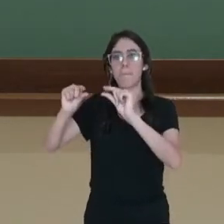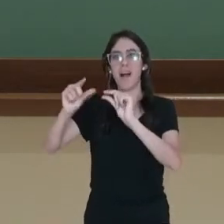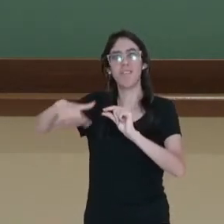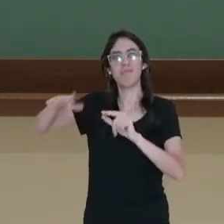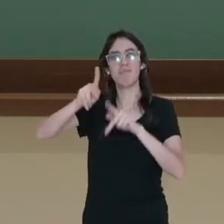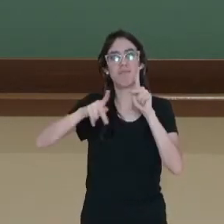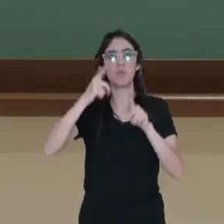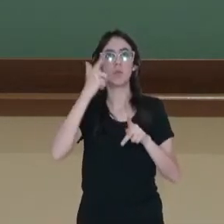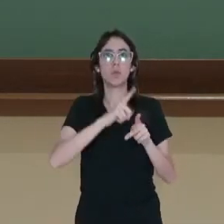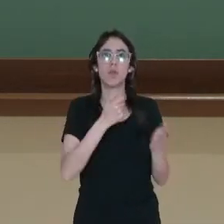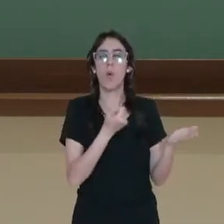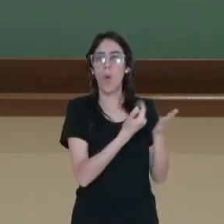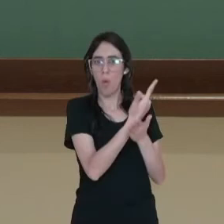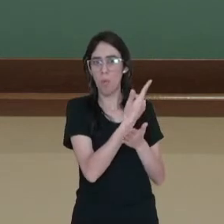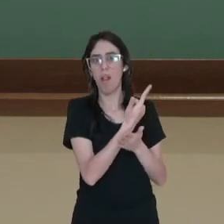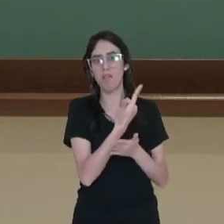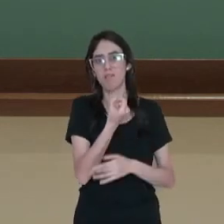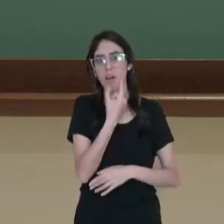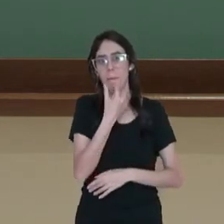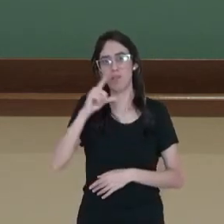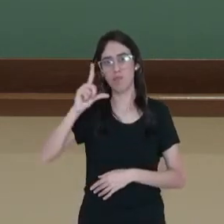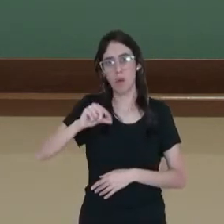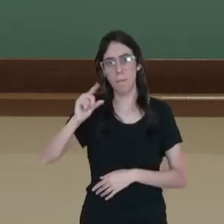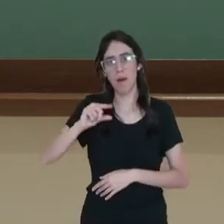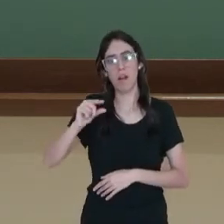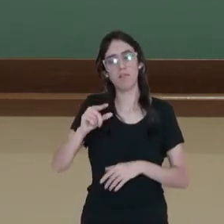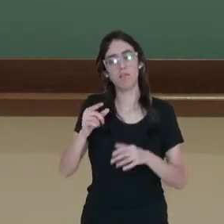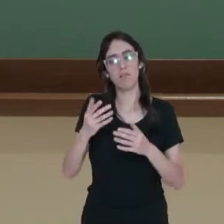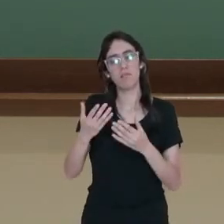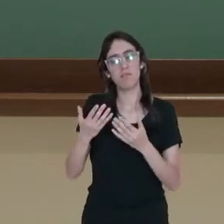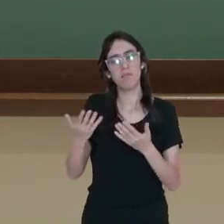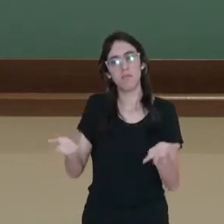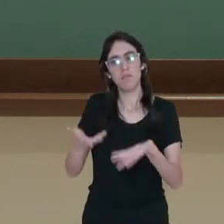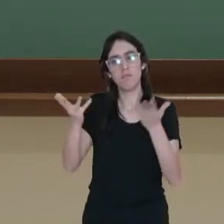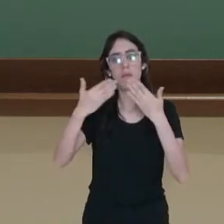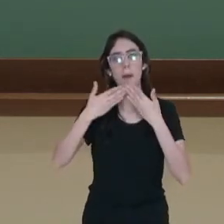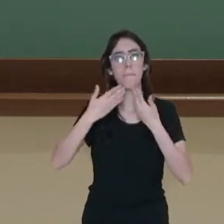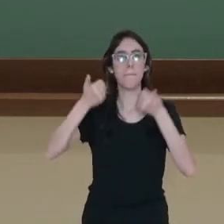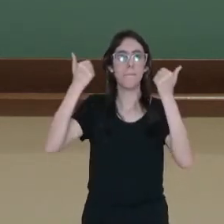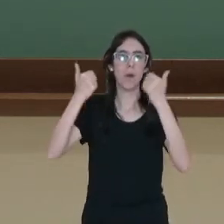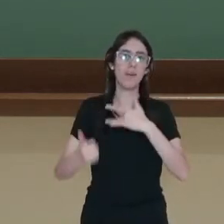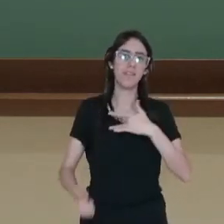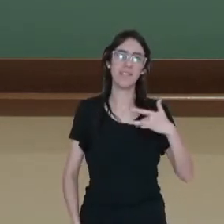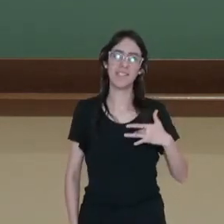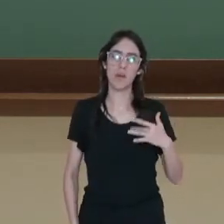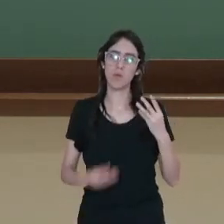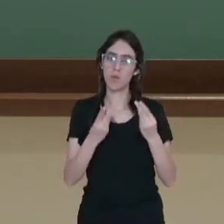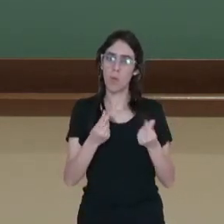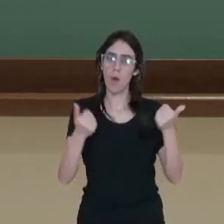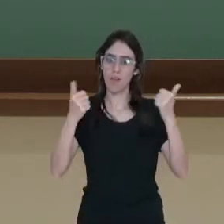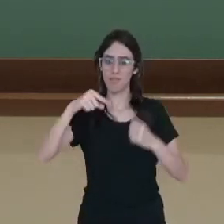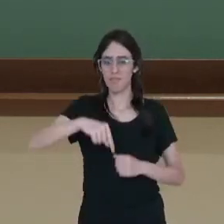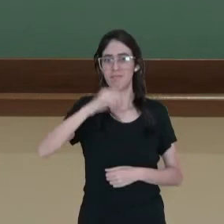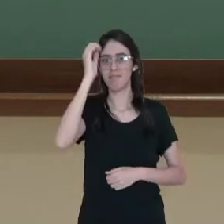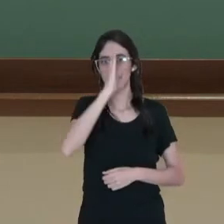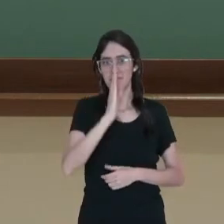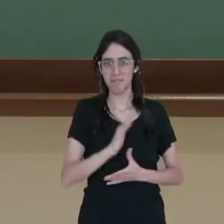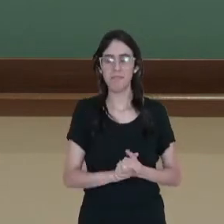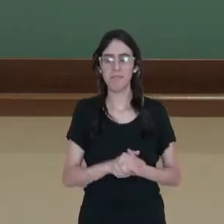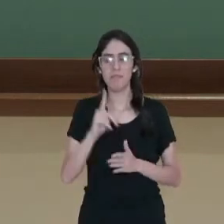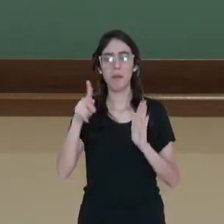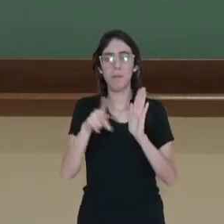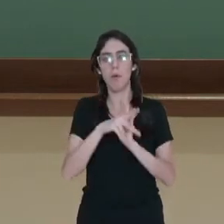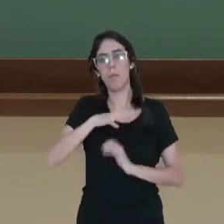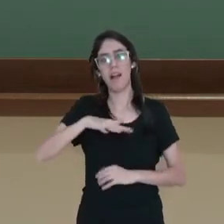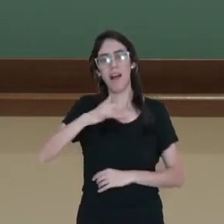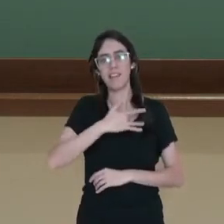à população e, como resultado, contribuição para a melhoria da saúde da população brasileira. Destaques na área da